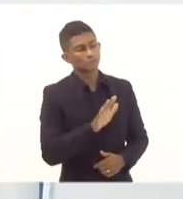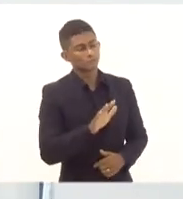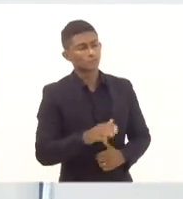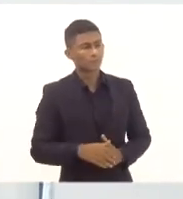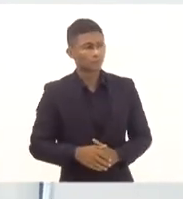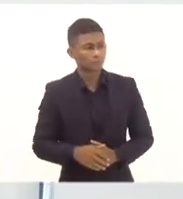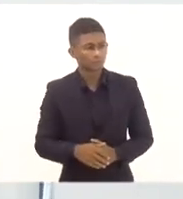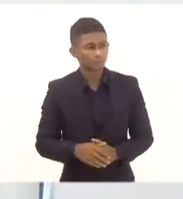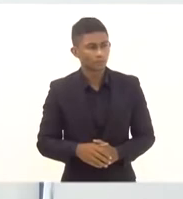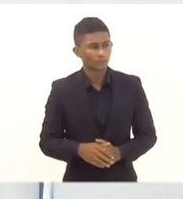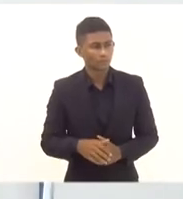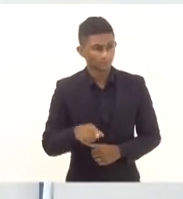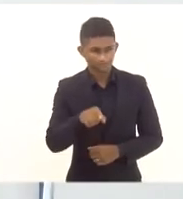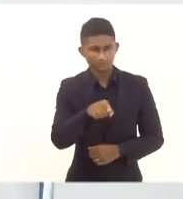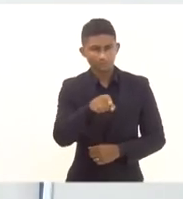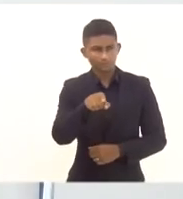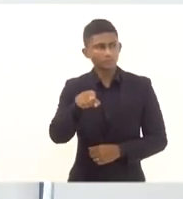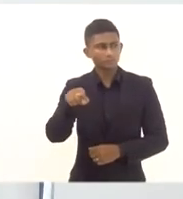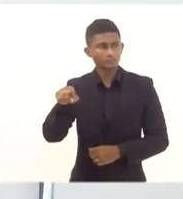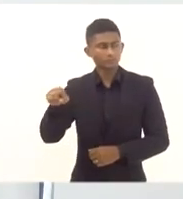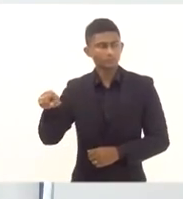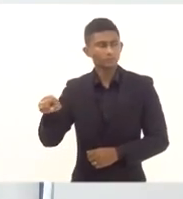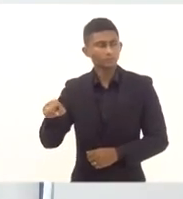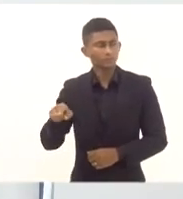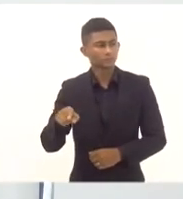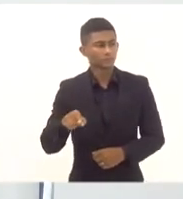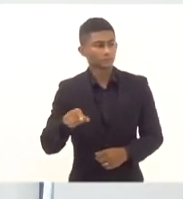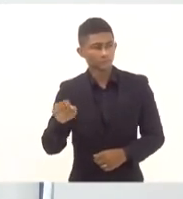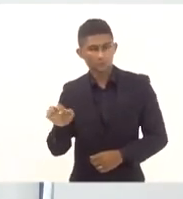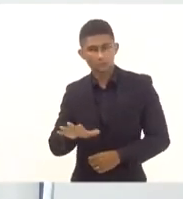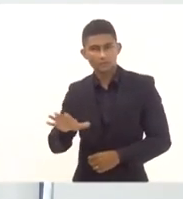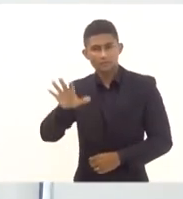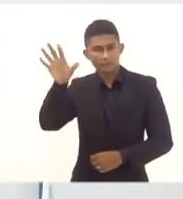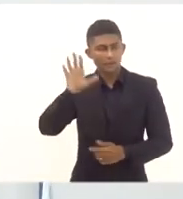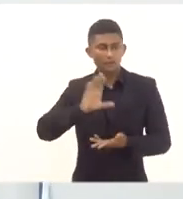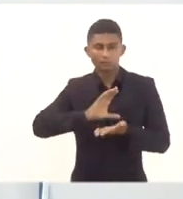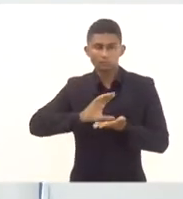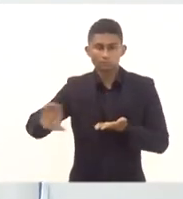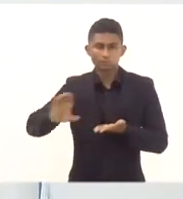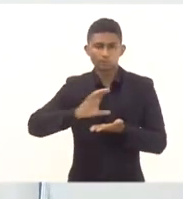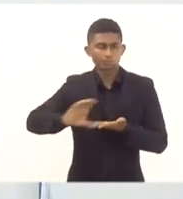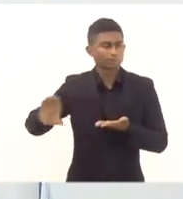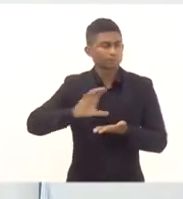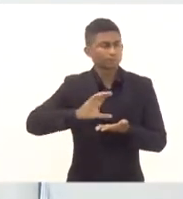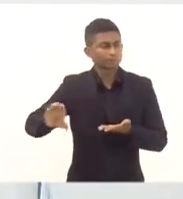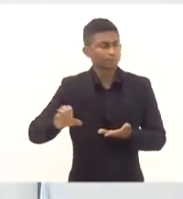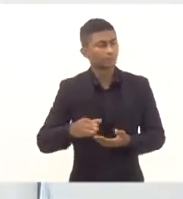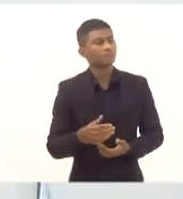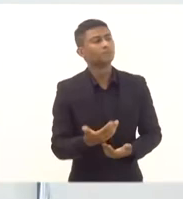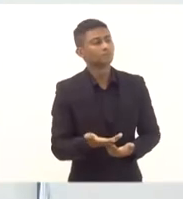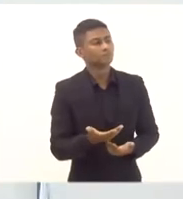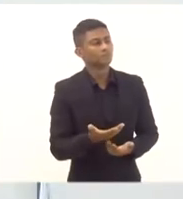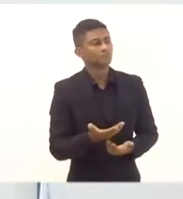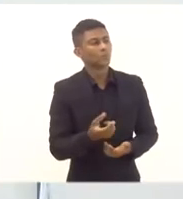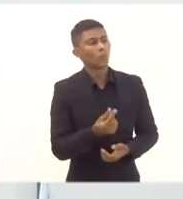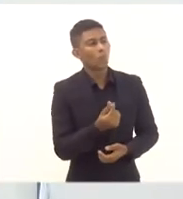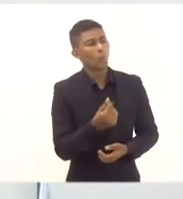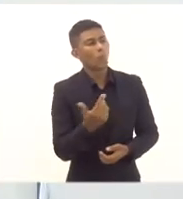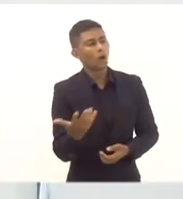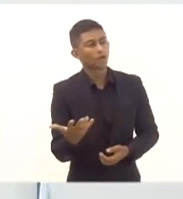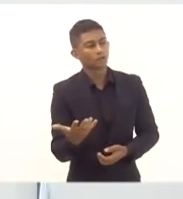desse montante O que foi destinado ao favelas e periferias eu acho que essa não é uma pergunta qualquer